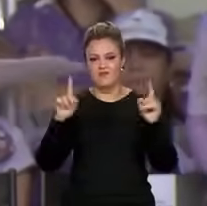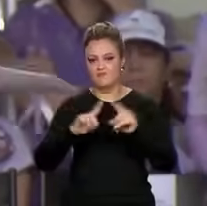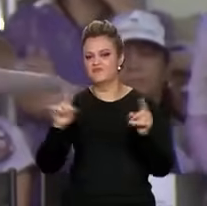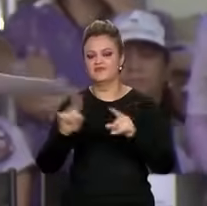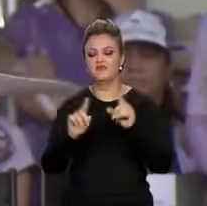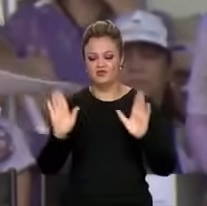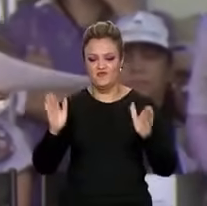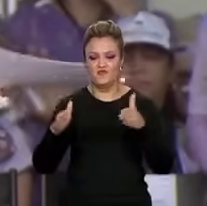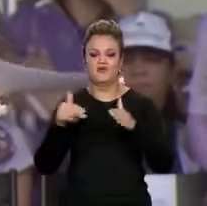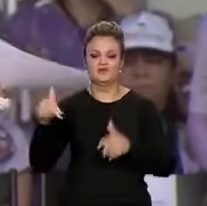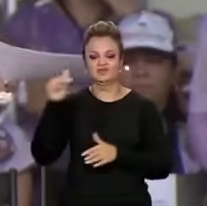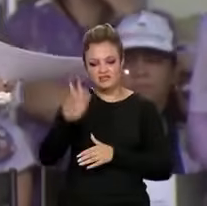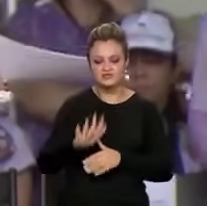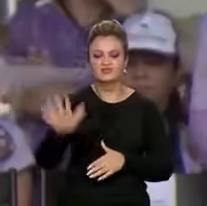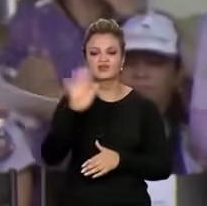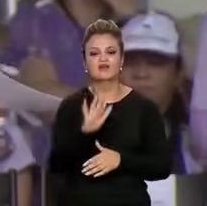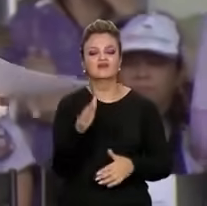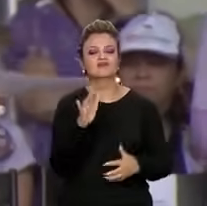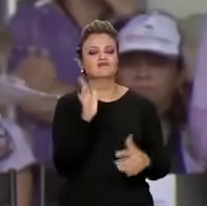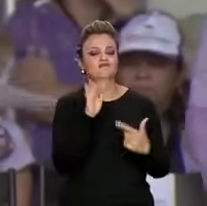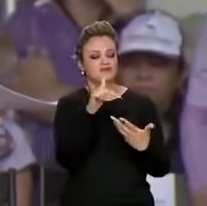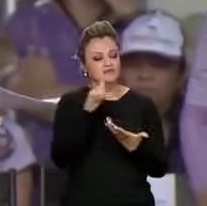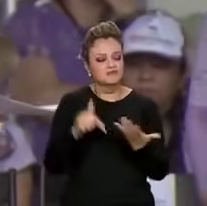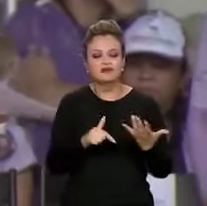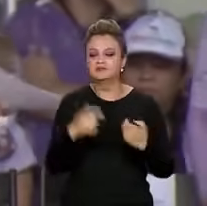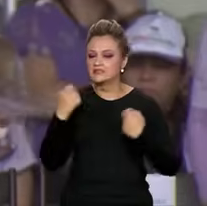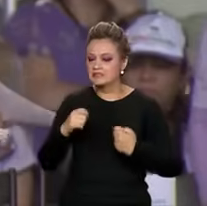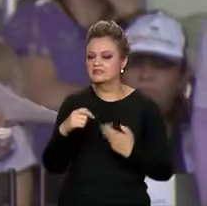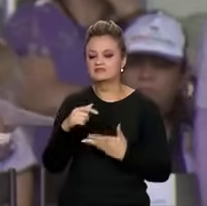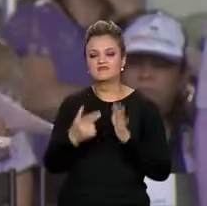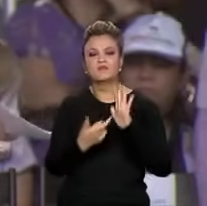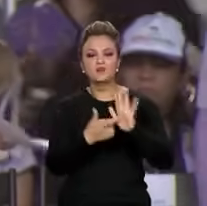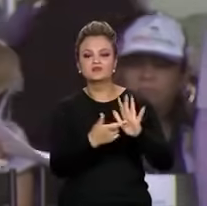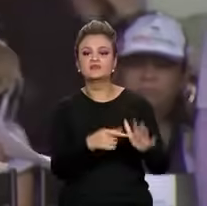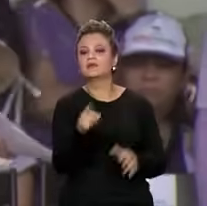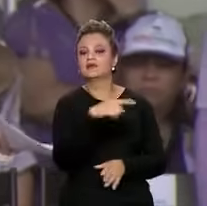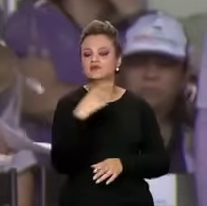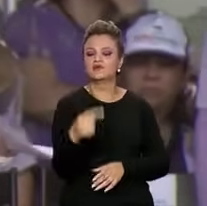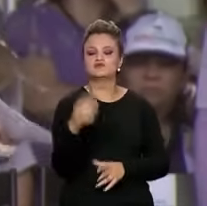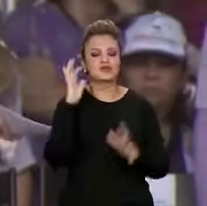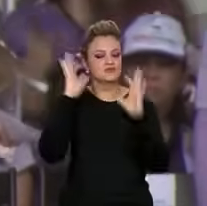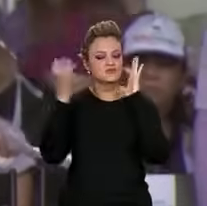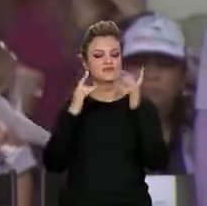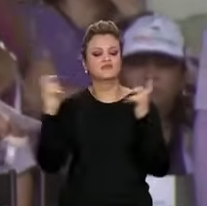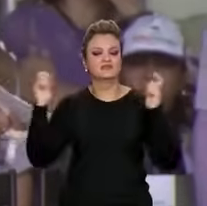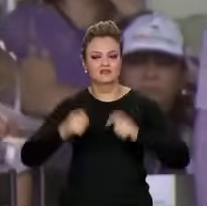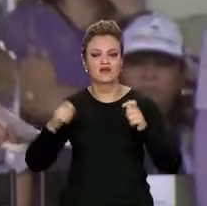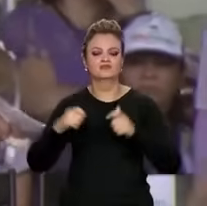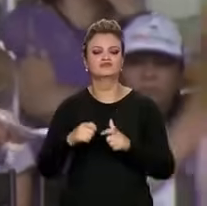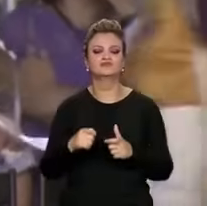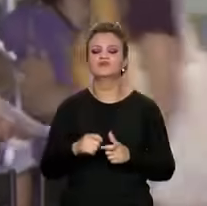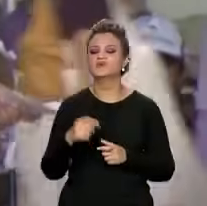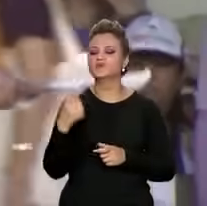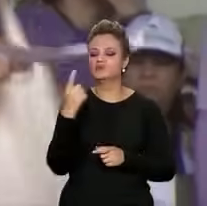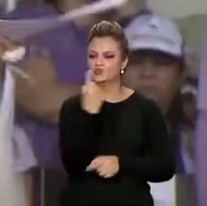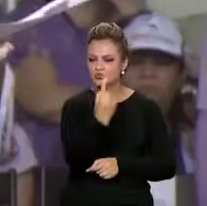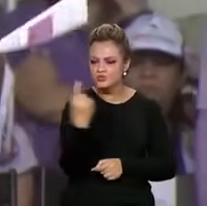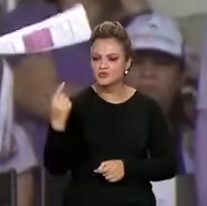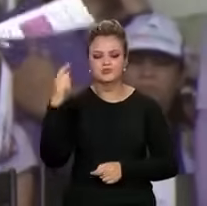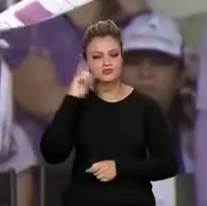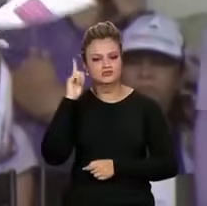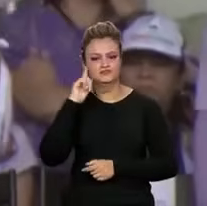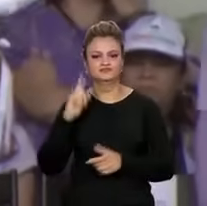o fórum Nacional vai trazer todas as demandas para que nós possamos resolver dia uma uma